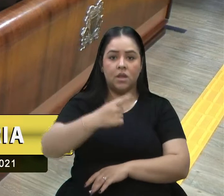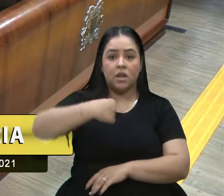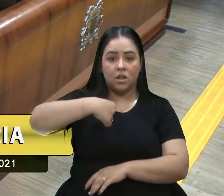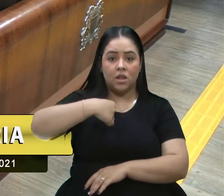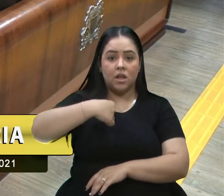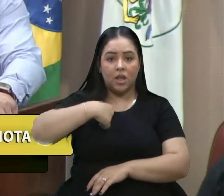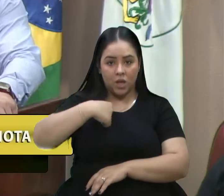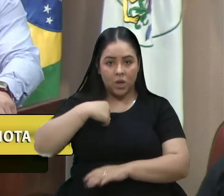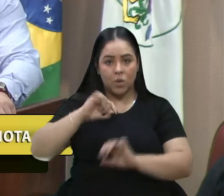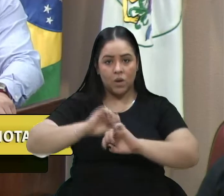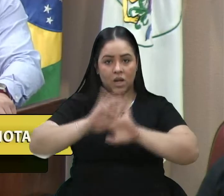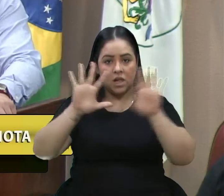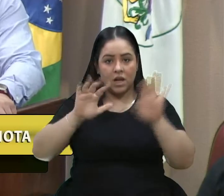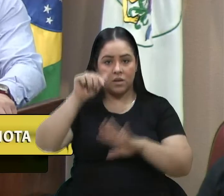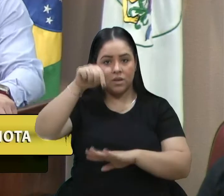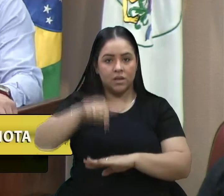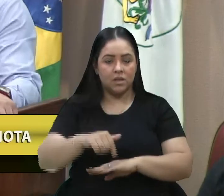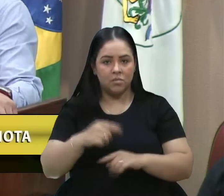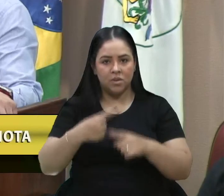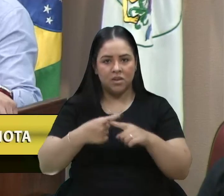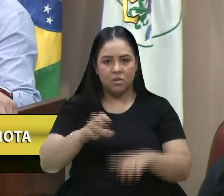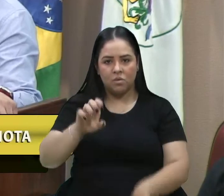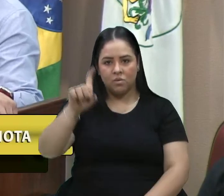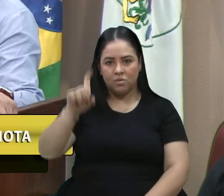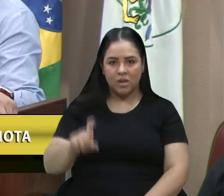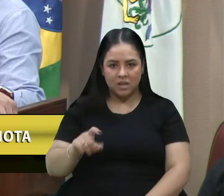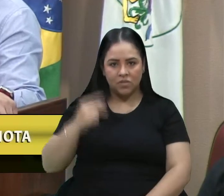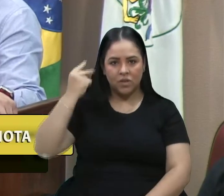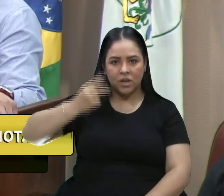um ex-parlamentar que ocupou essa casa